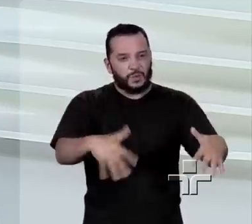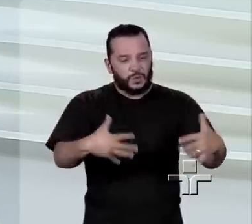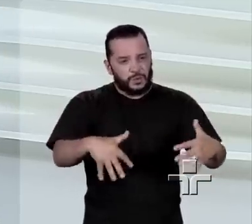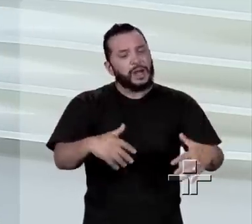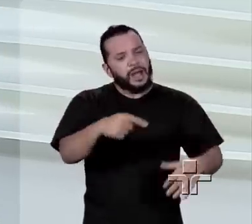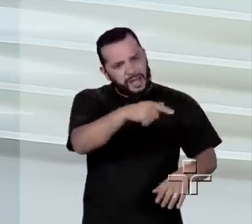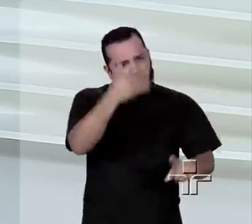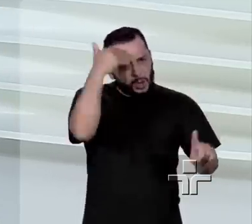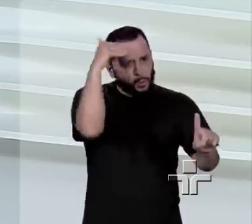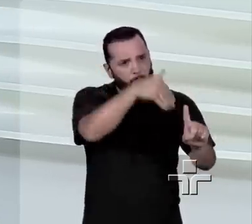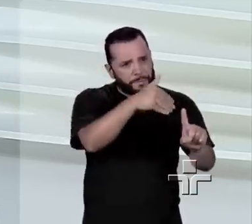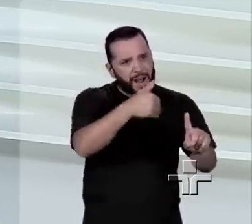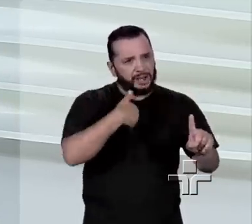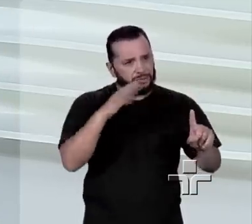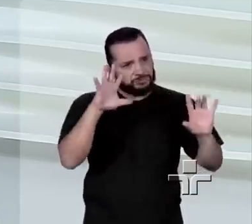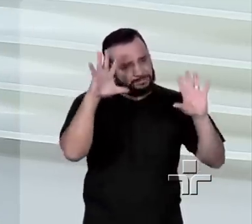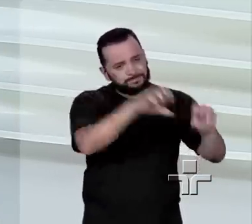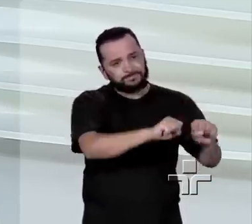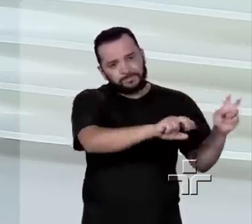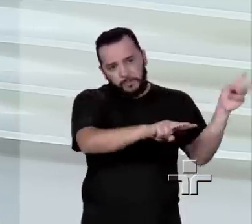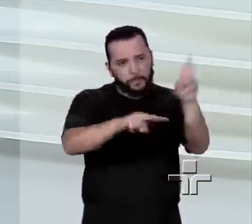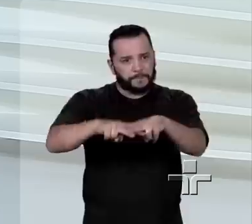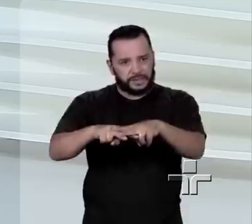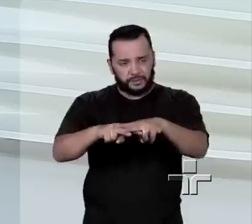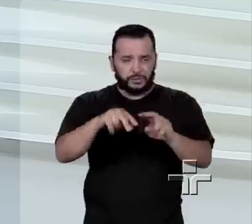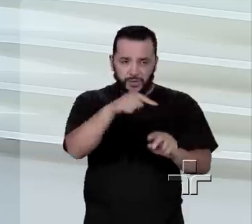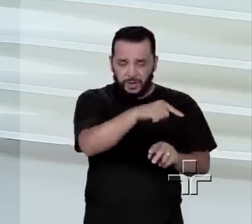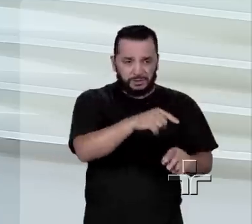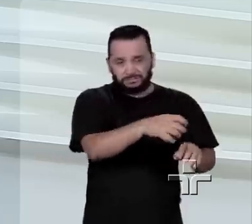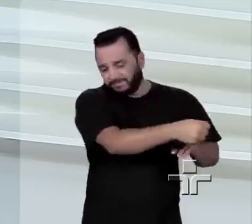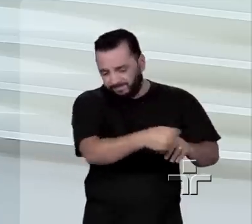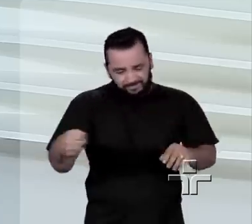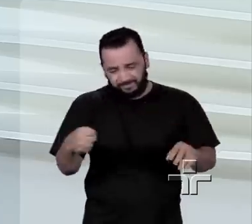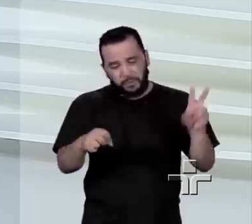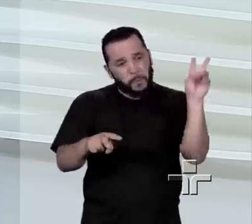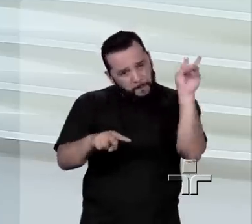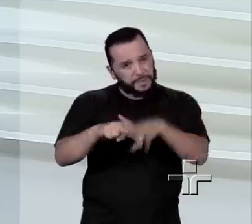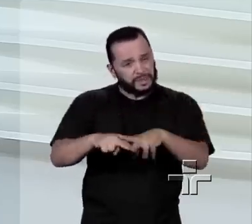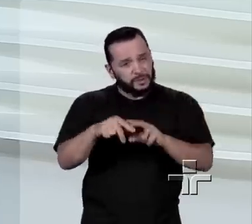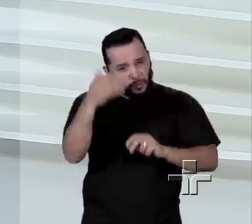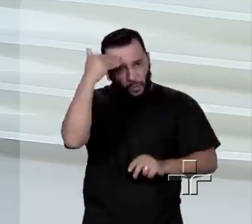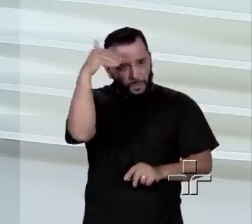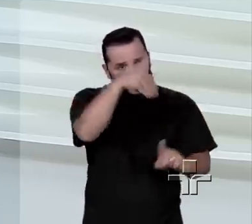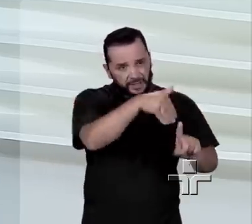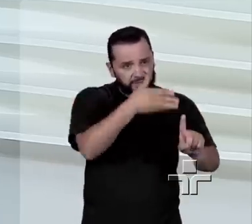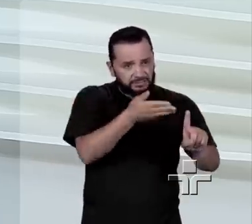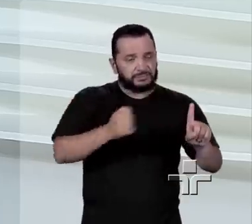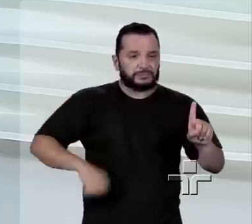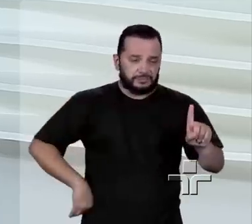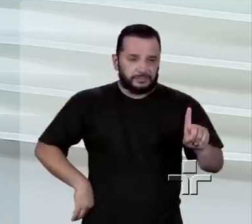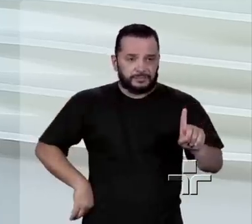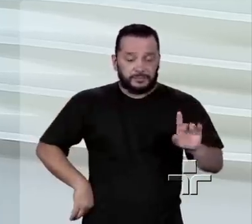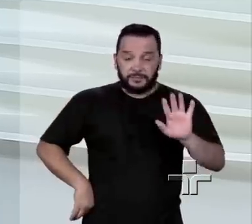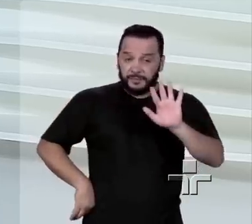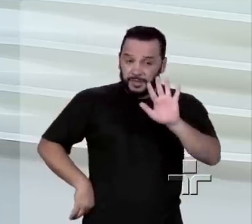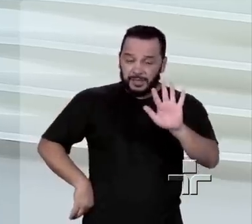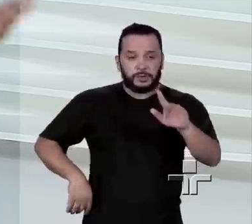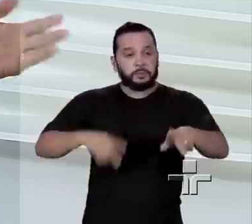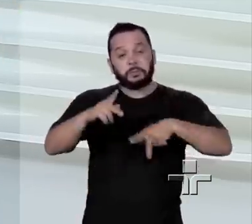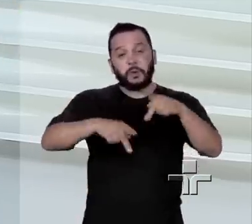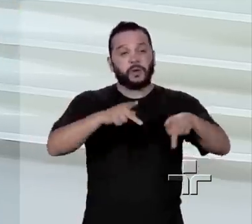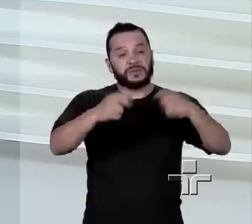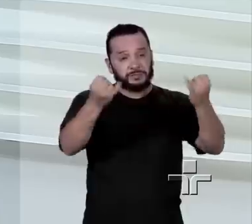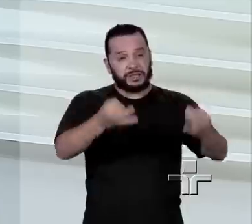encarcerado. A minha visão é que a população, em primeiro lugar, se é para ficar, olha,